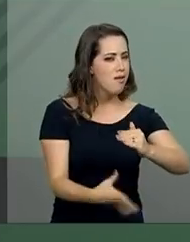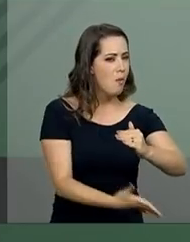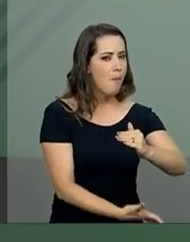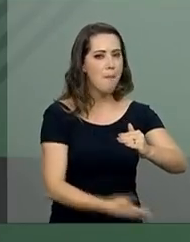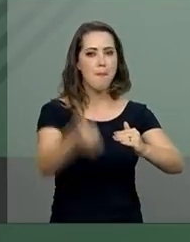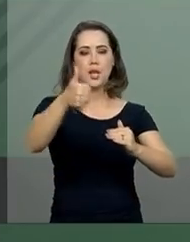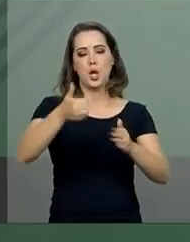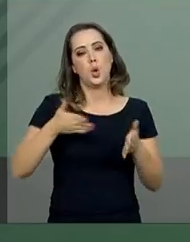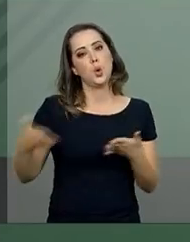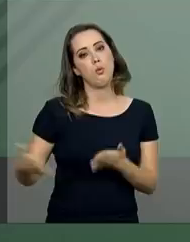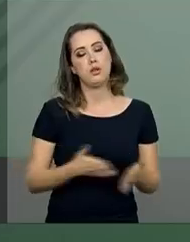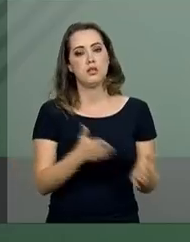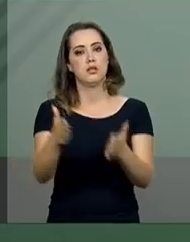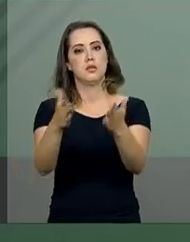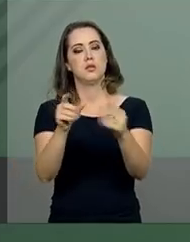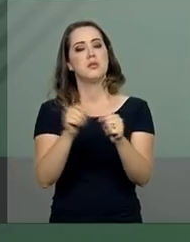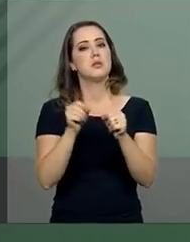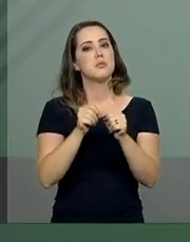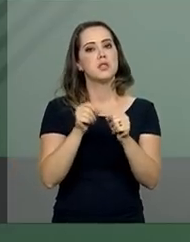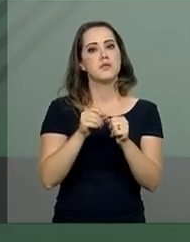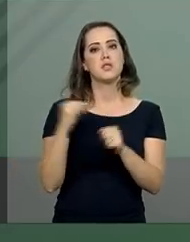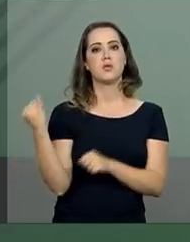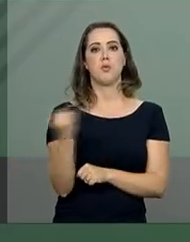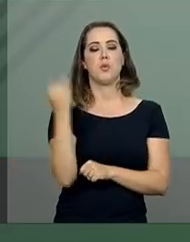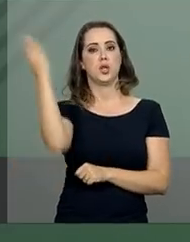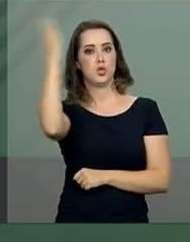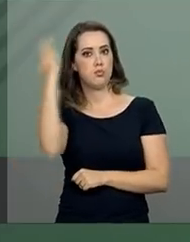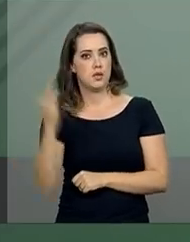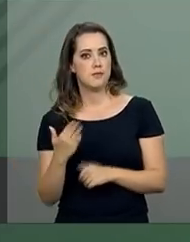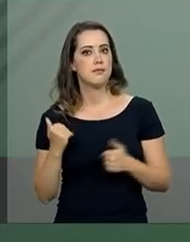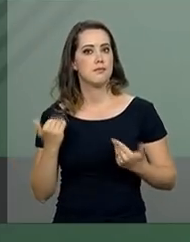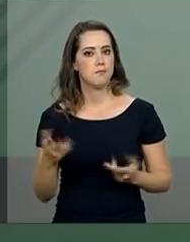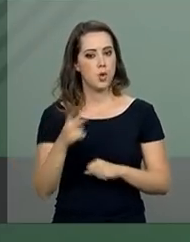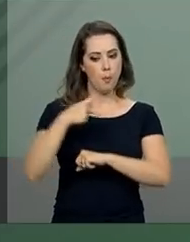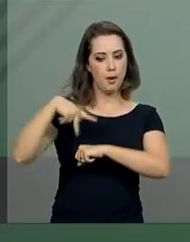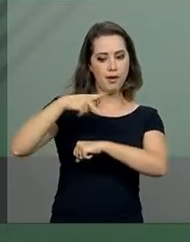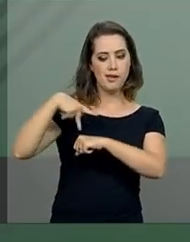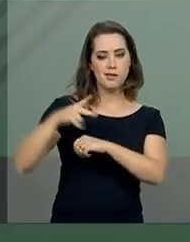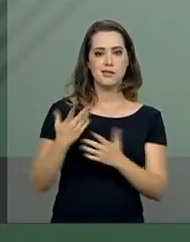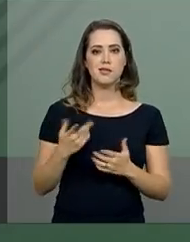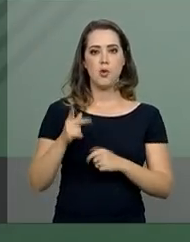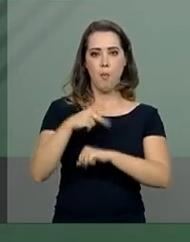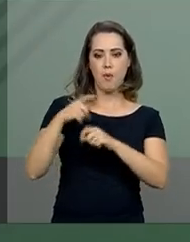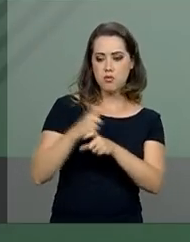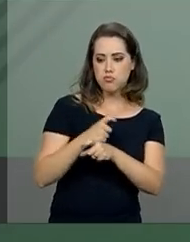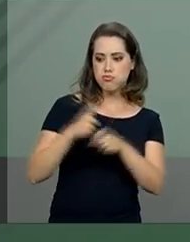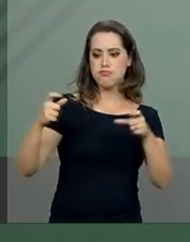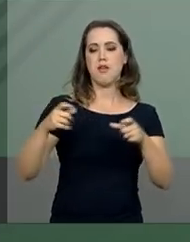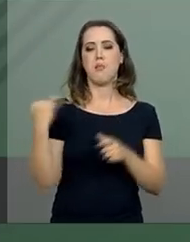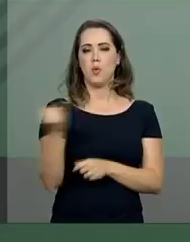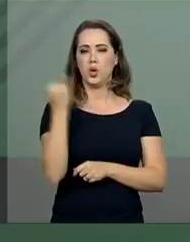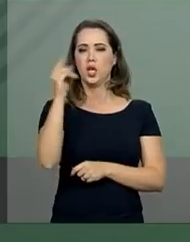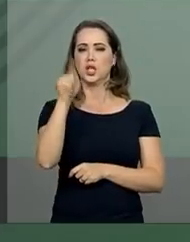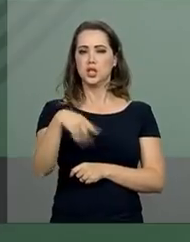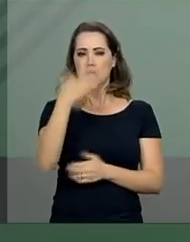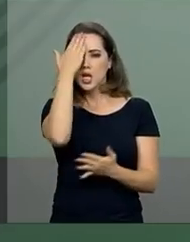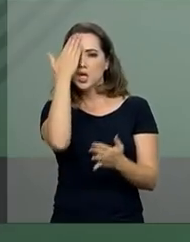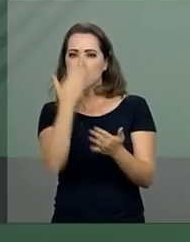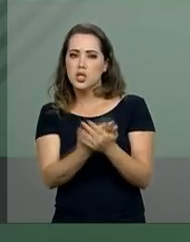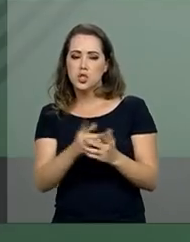caminho pra se fazer uma grande nação uma grande nação se faz acreditando nos